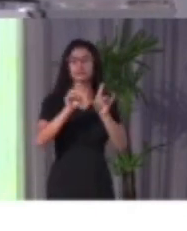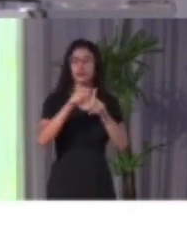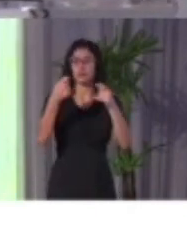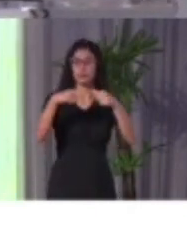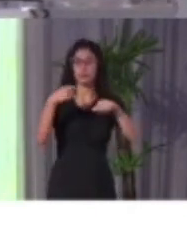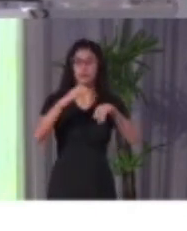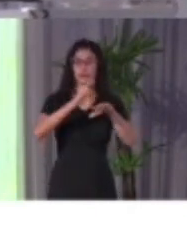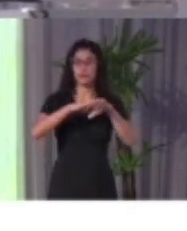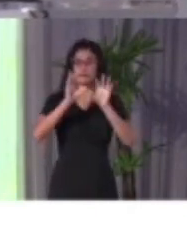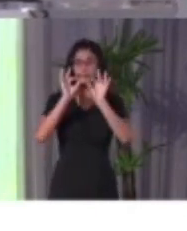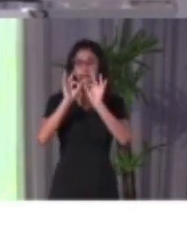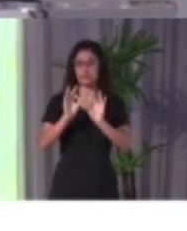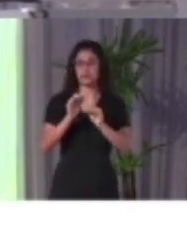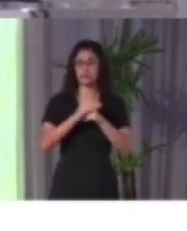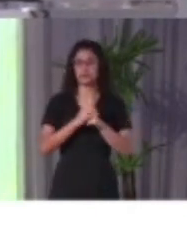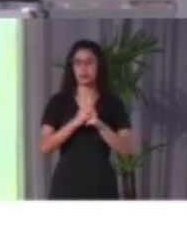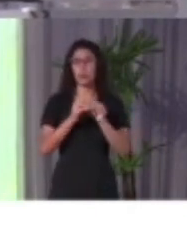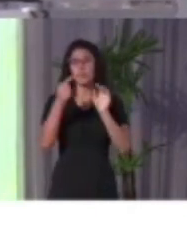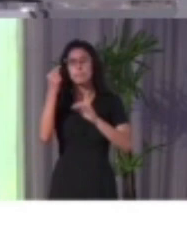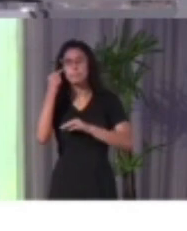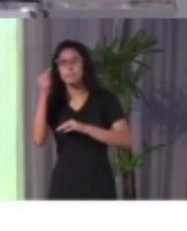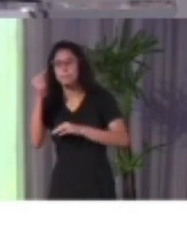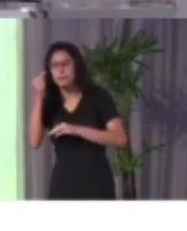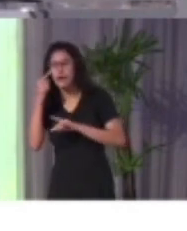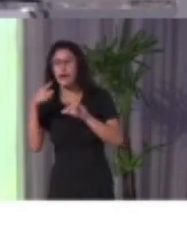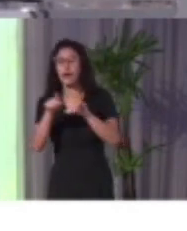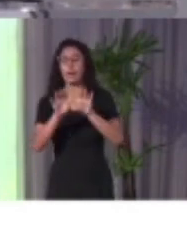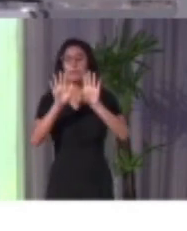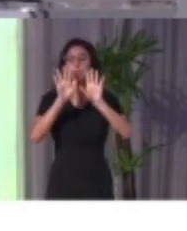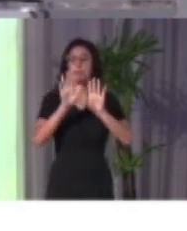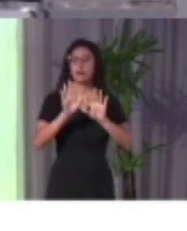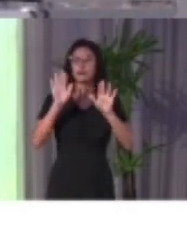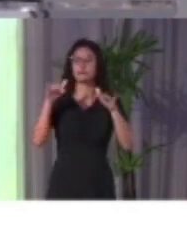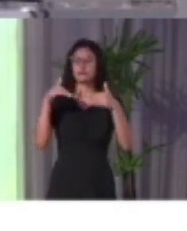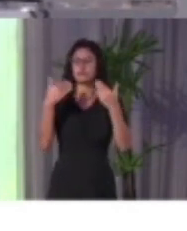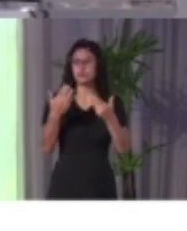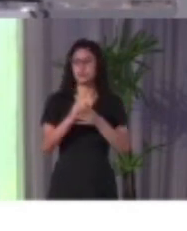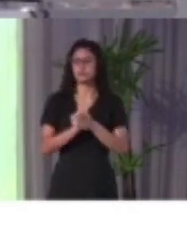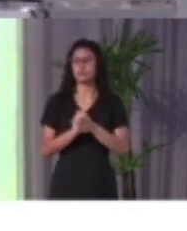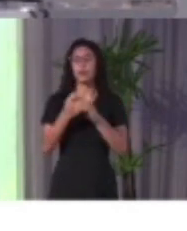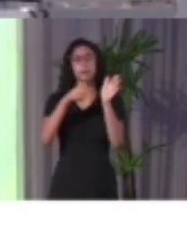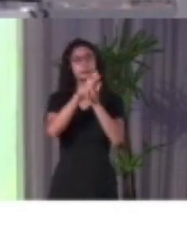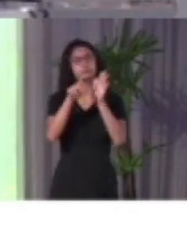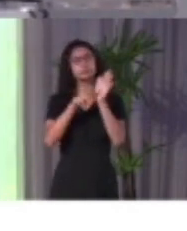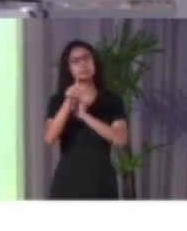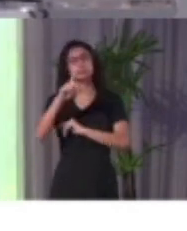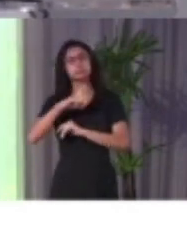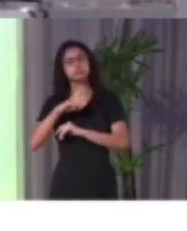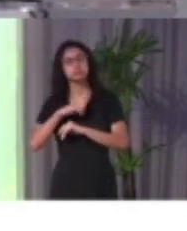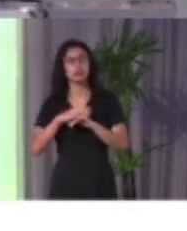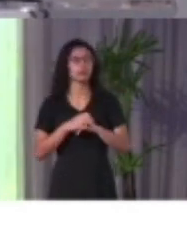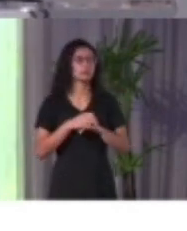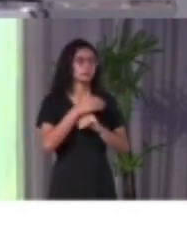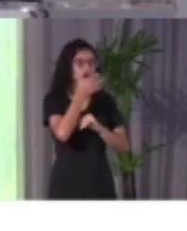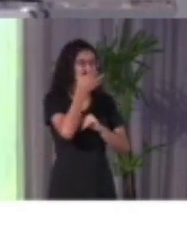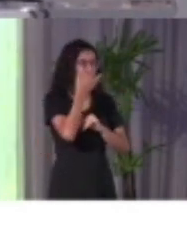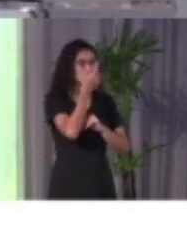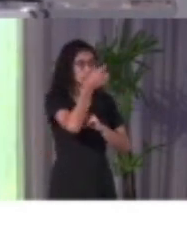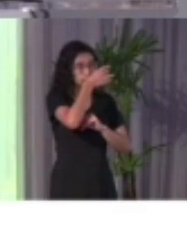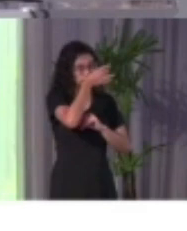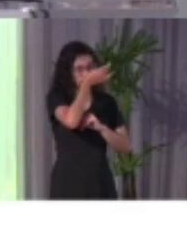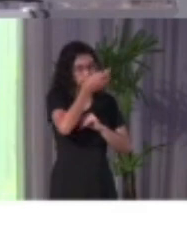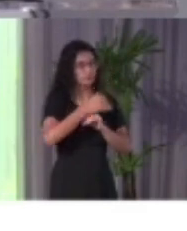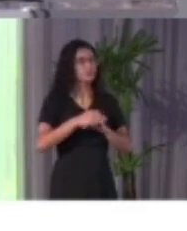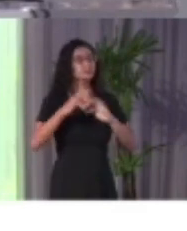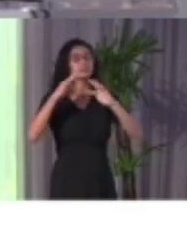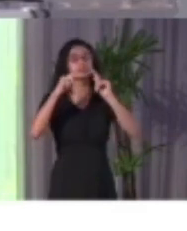precisa ser efetivamente considerado, mas vem as grandes perguntas, né? Então, embora a Conitec afirme que todas